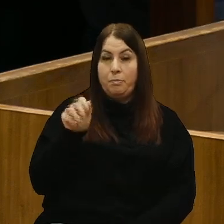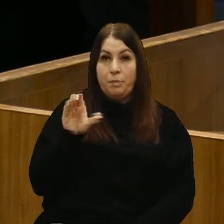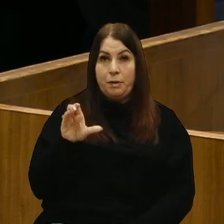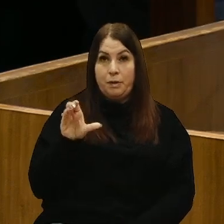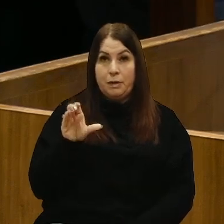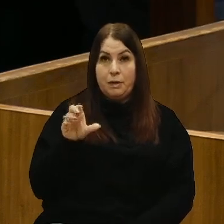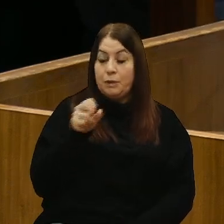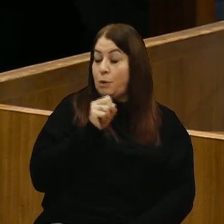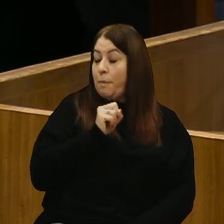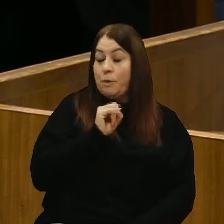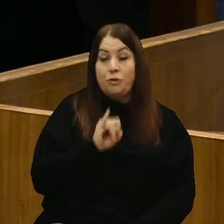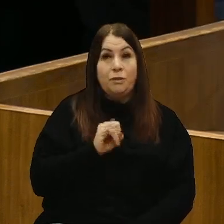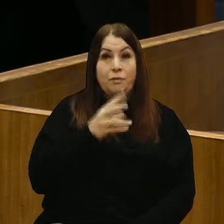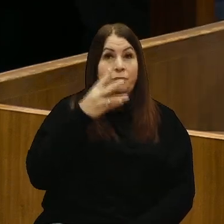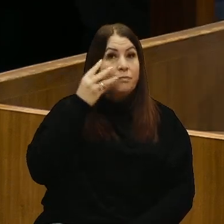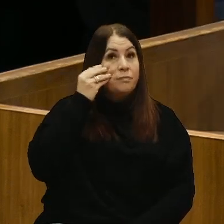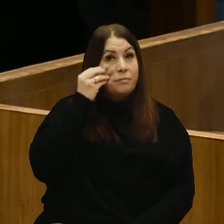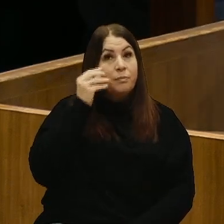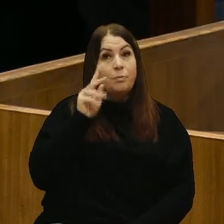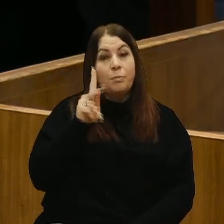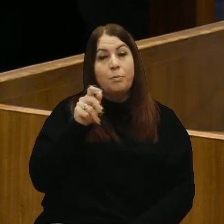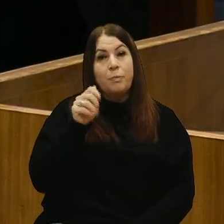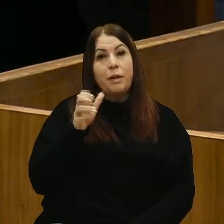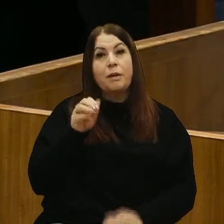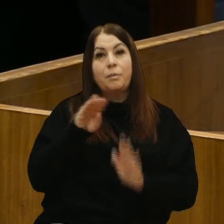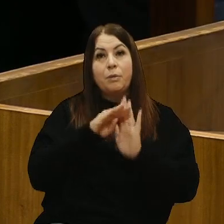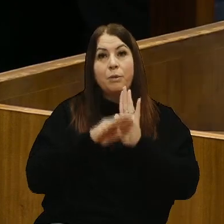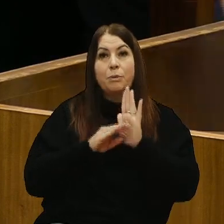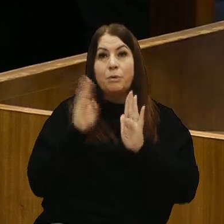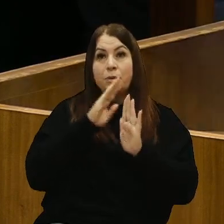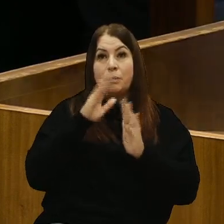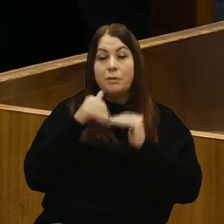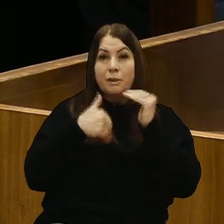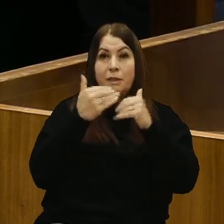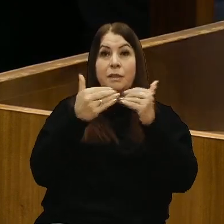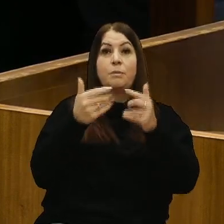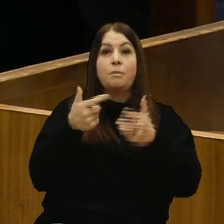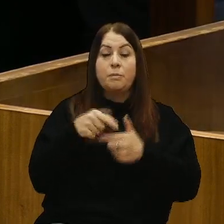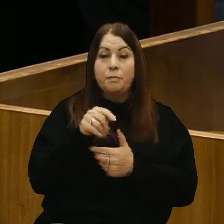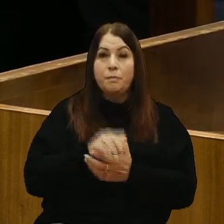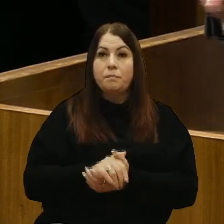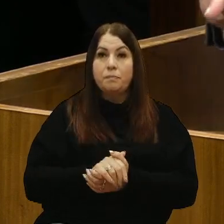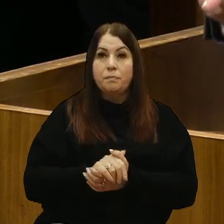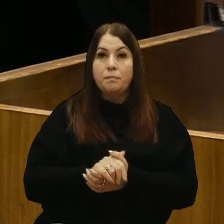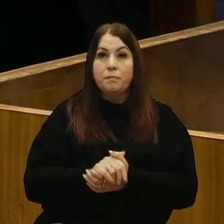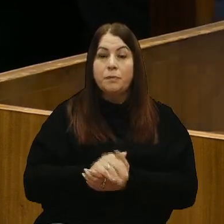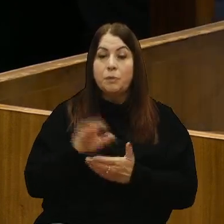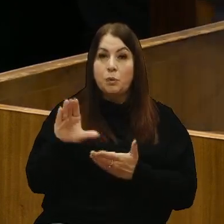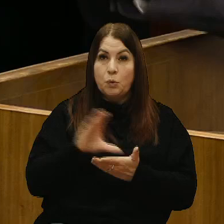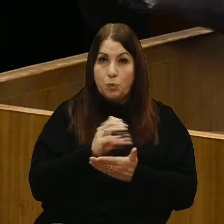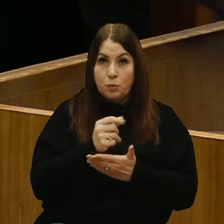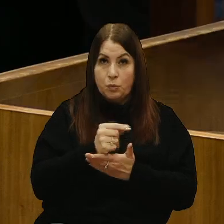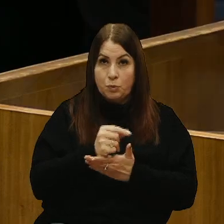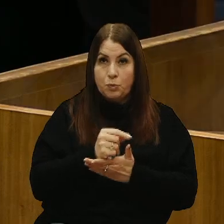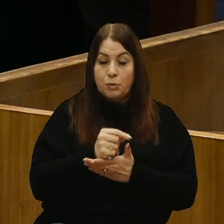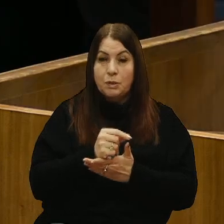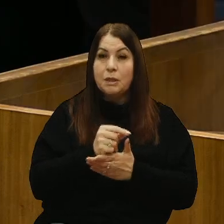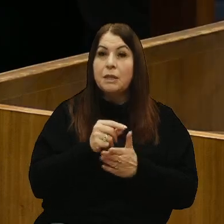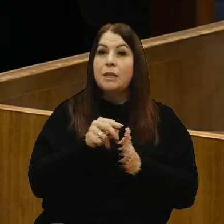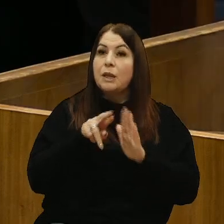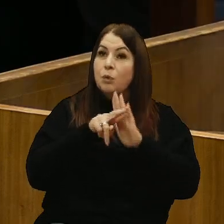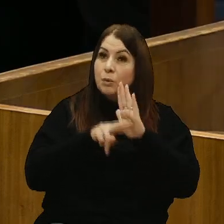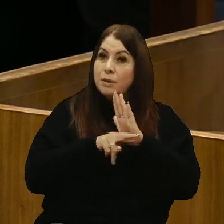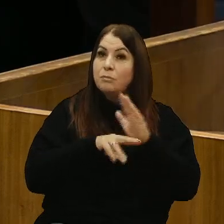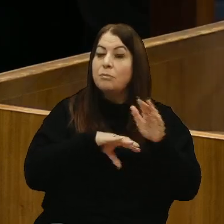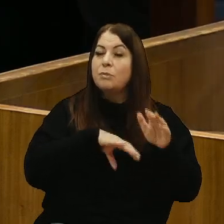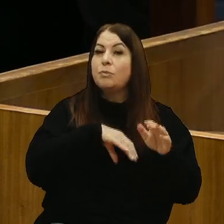sou apaixonado, Jack, pelo PAC, Programa da Aceleração do Crescimento, que, aliás, o recurso dessas regularização